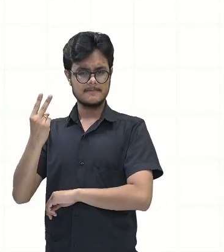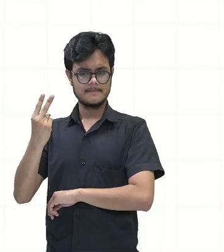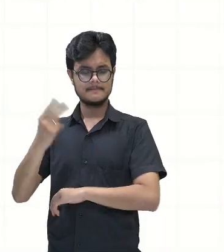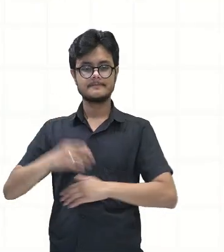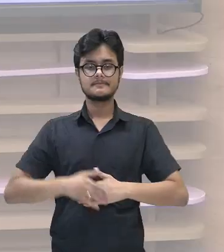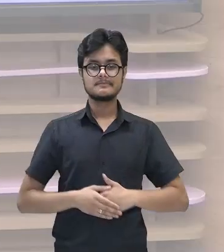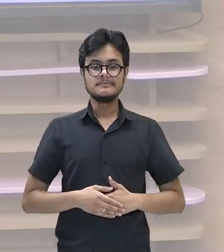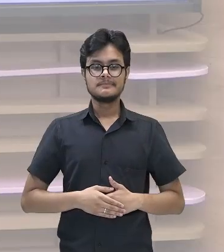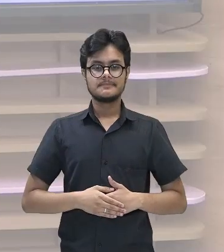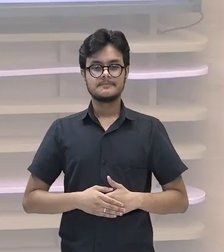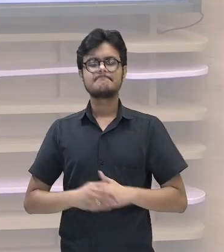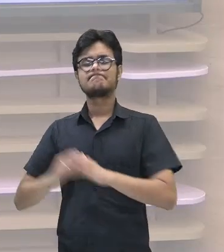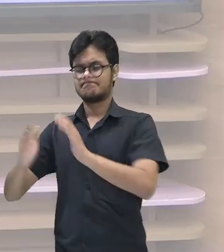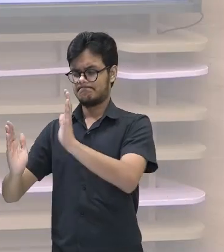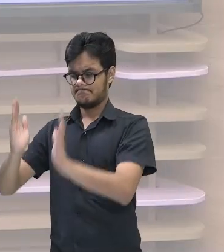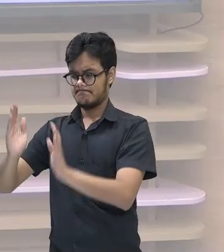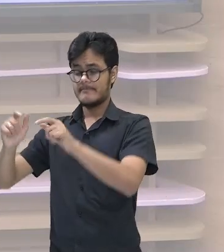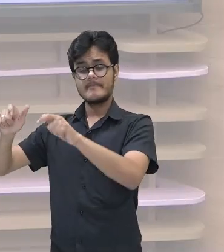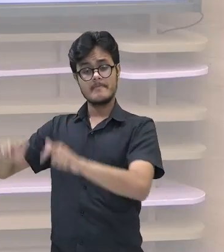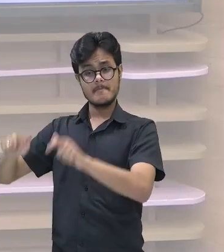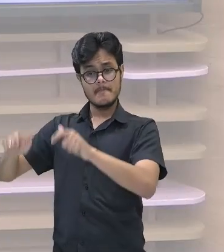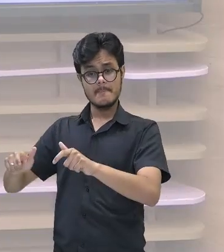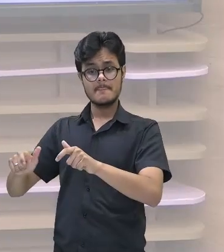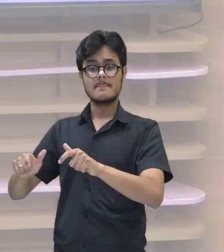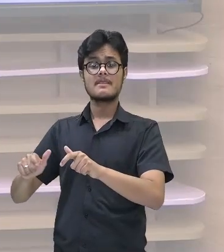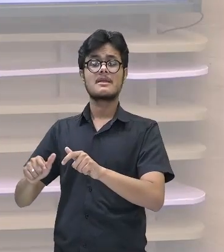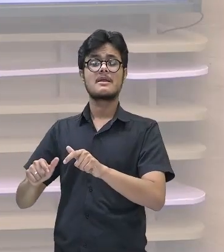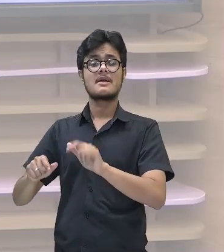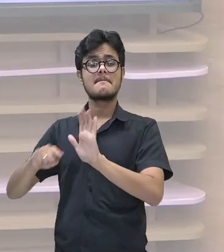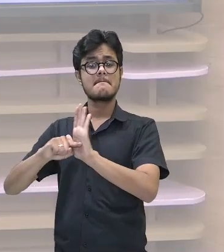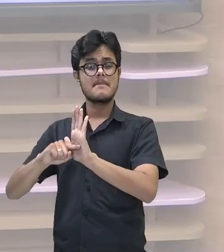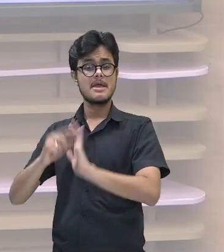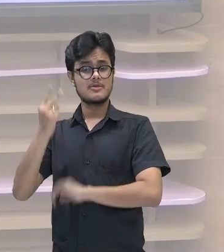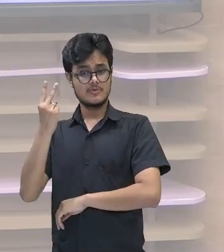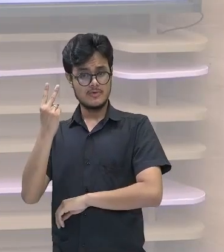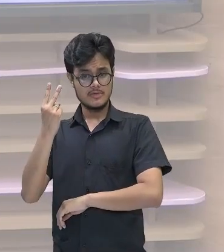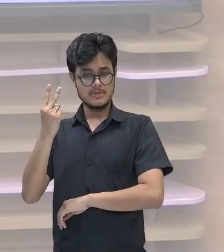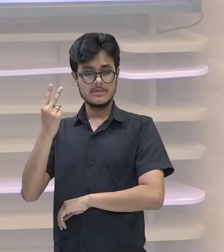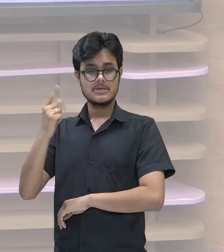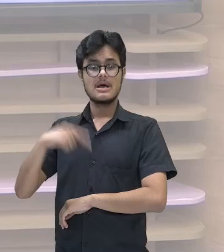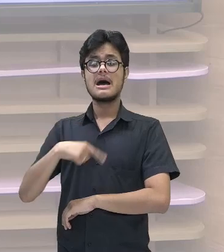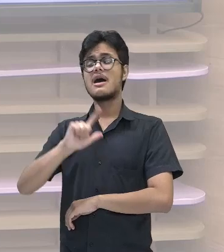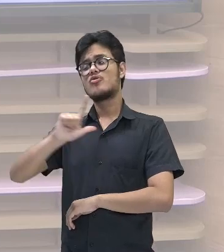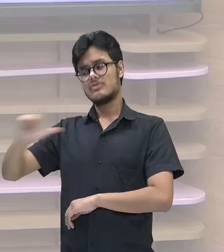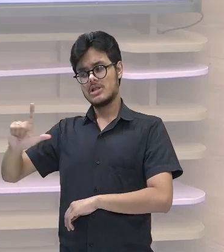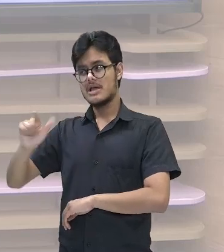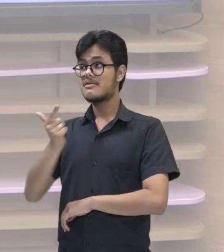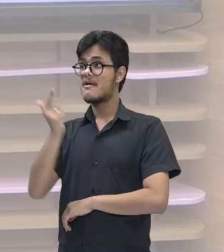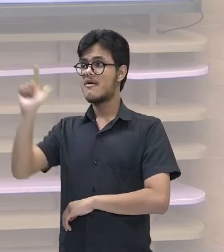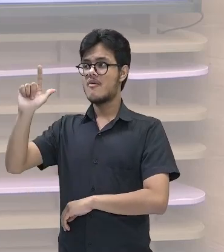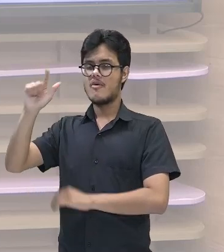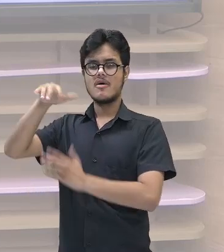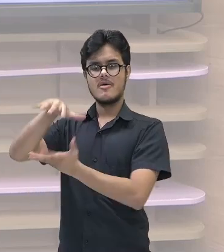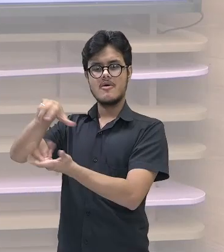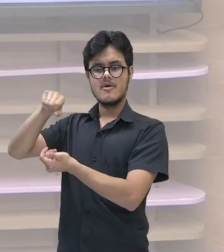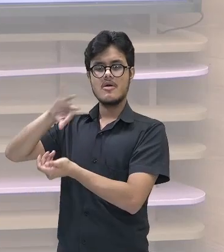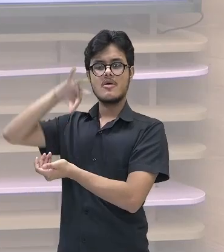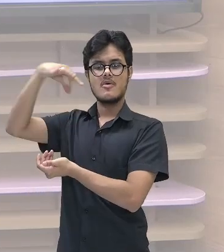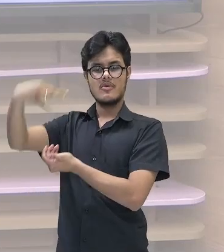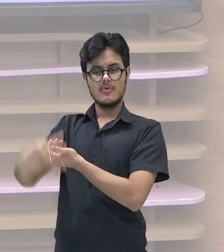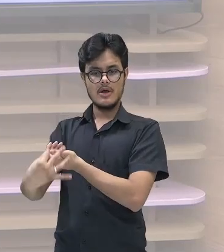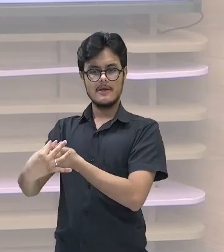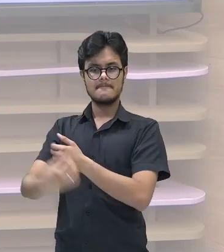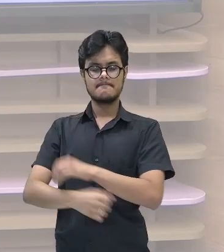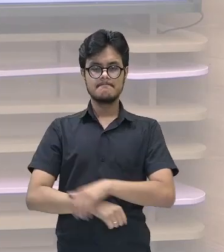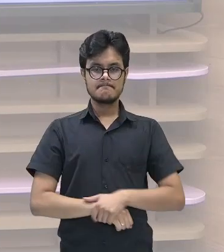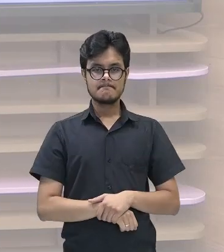que nessas localidades elas estão com 2 horas de atraso em relação ao fuso principal, que é o do